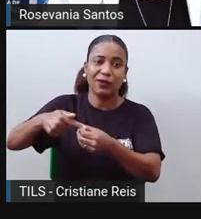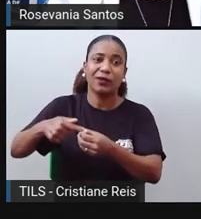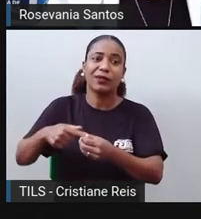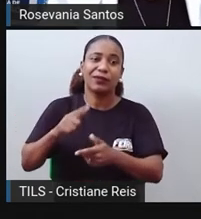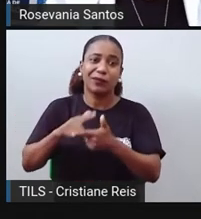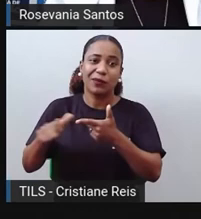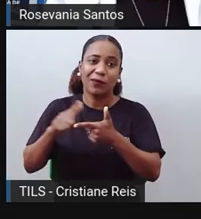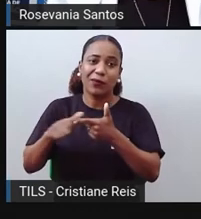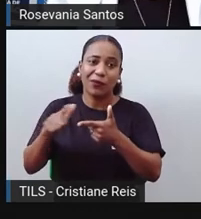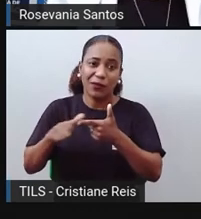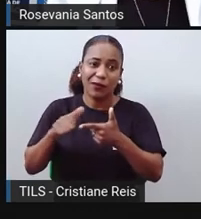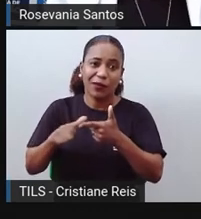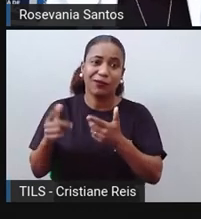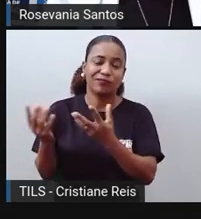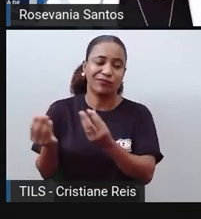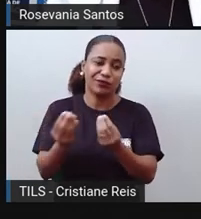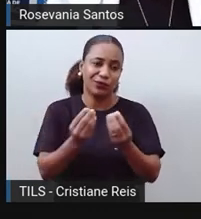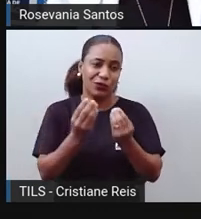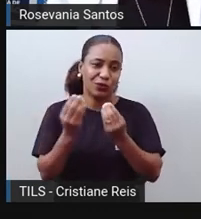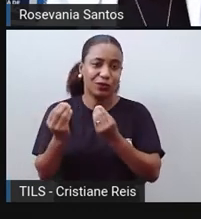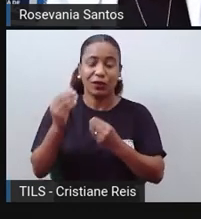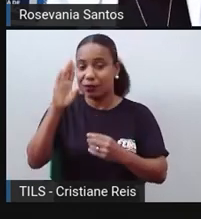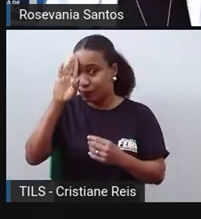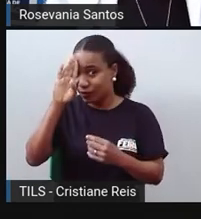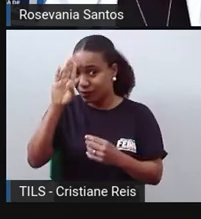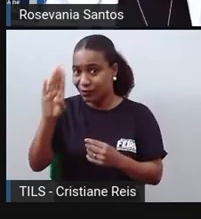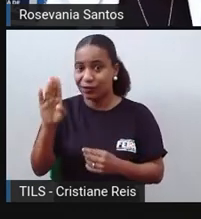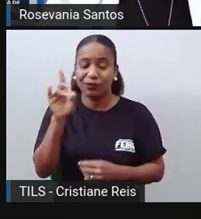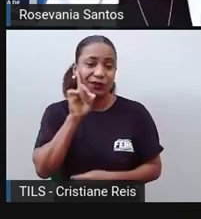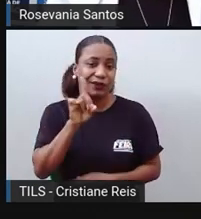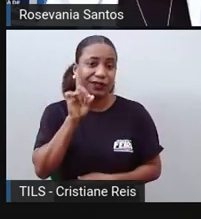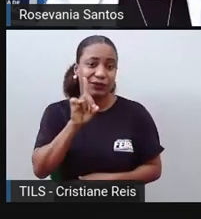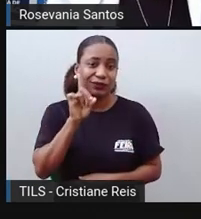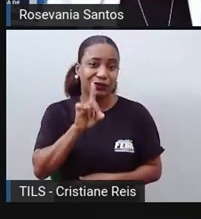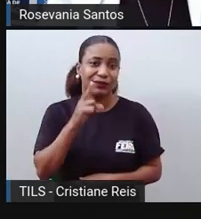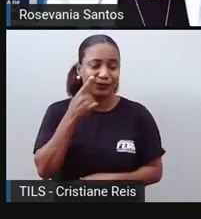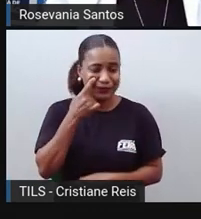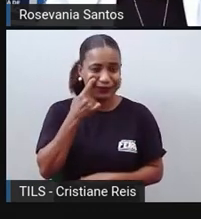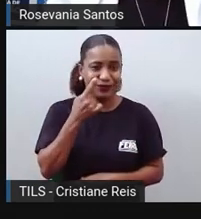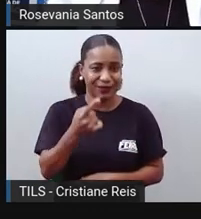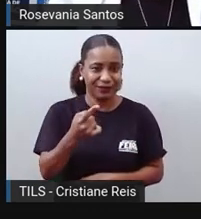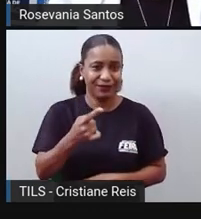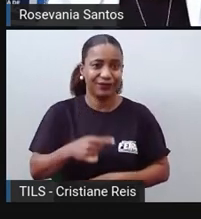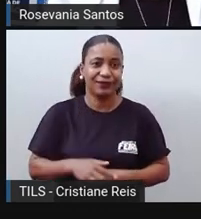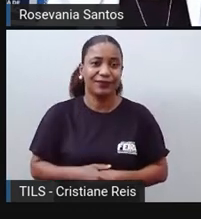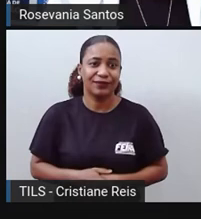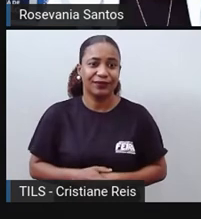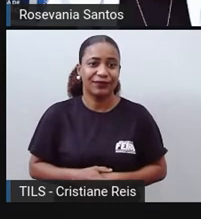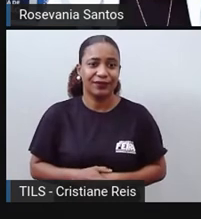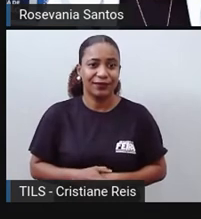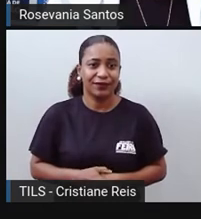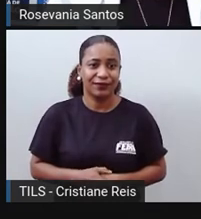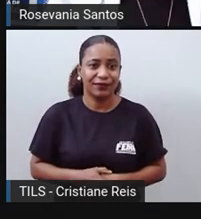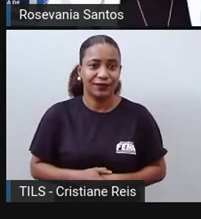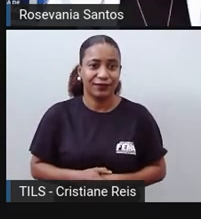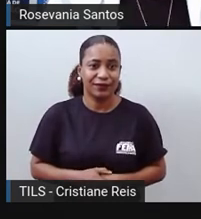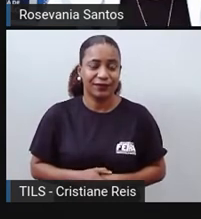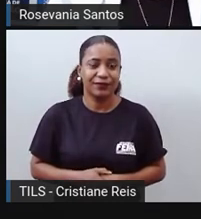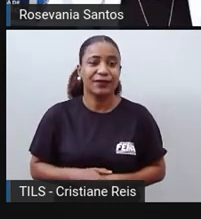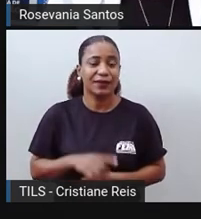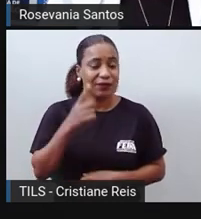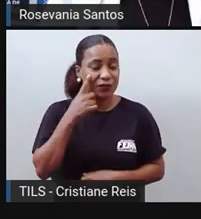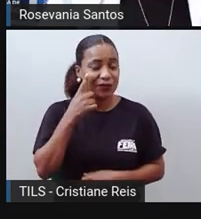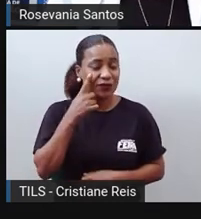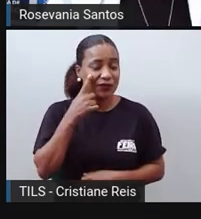né, para os Estados Unidos e Europa, que eles sempre ficaram. Então, de início, né, embora aqui só a gente entender,